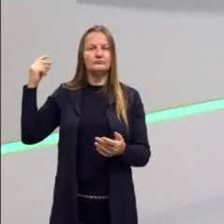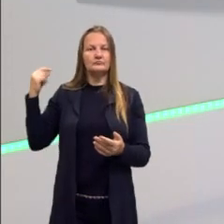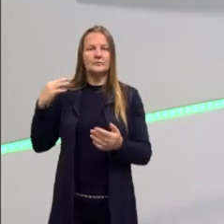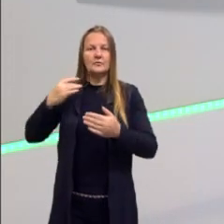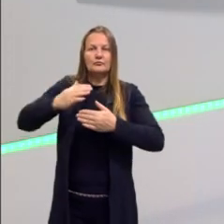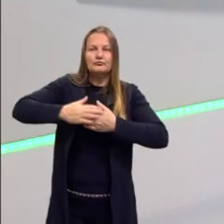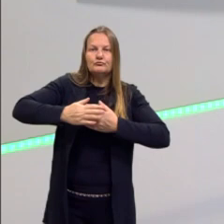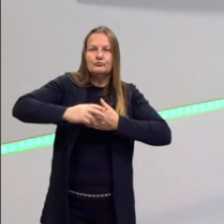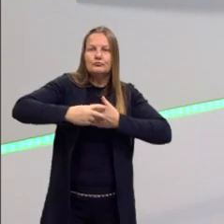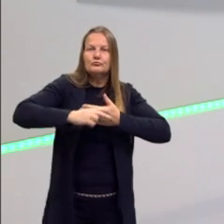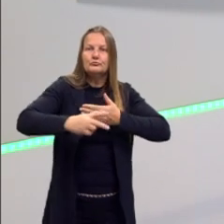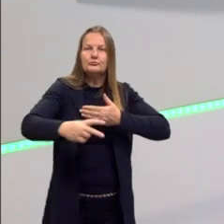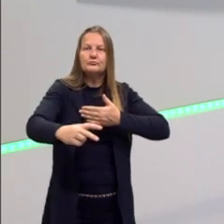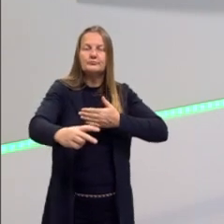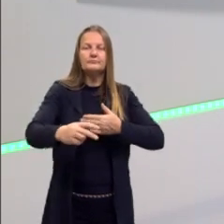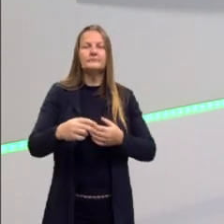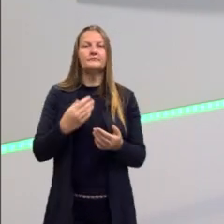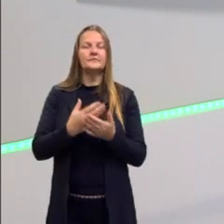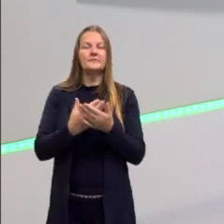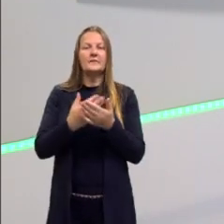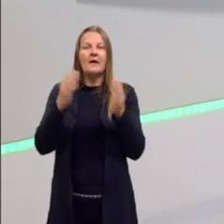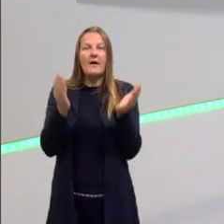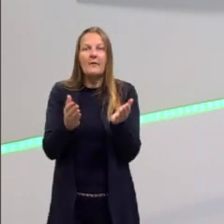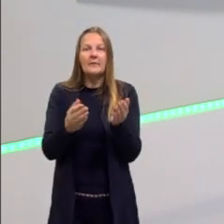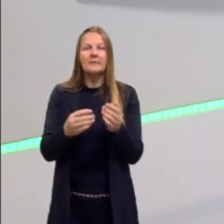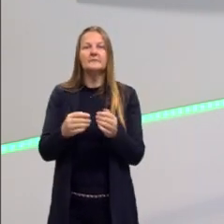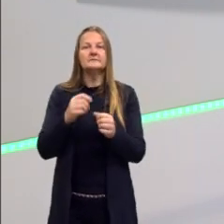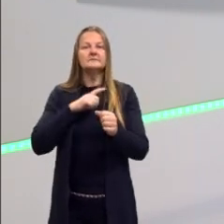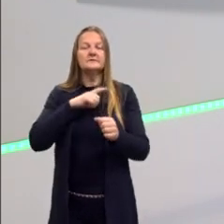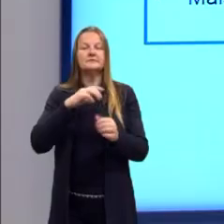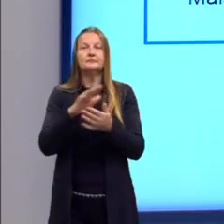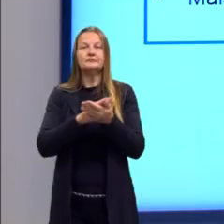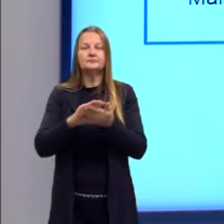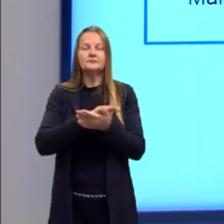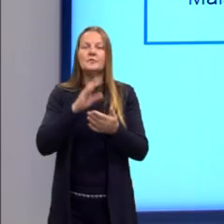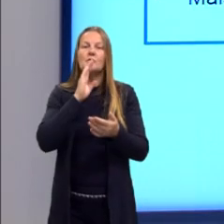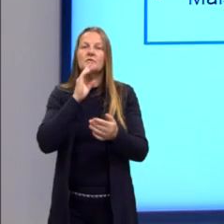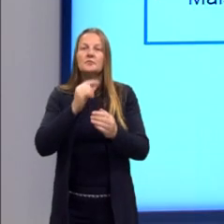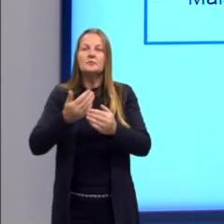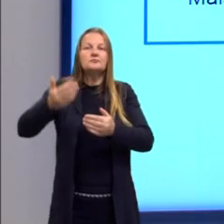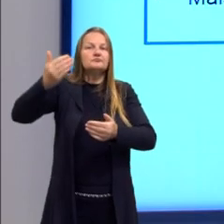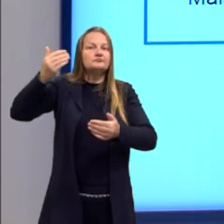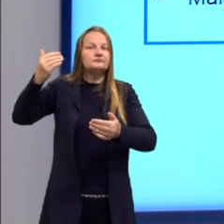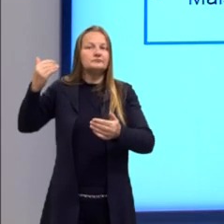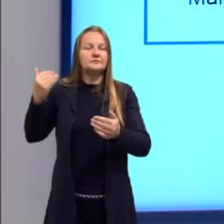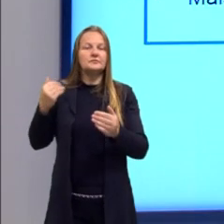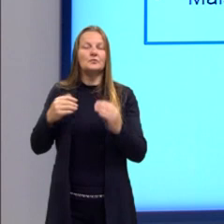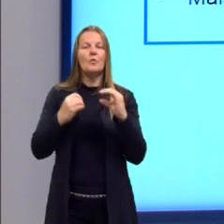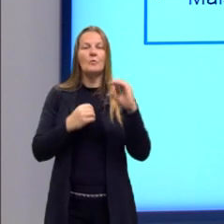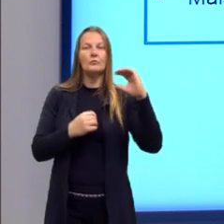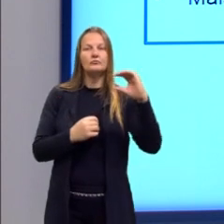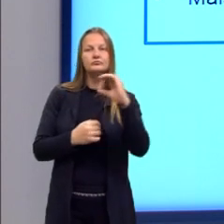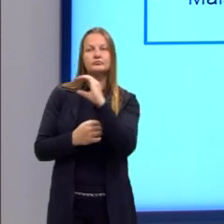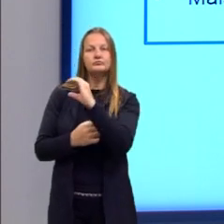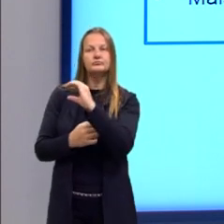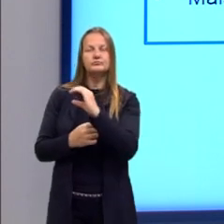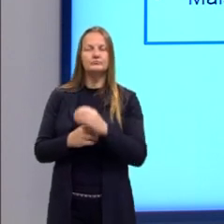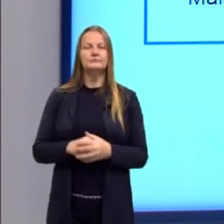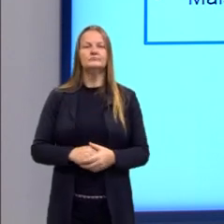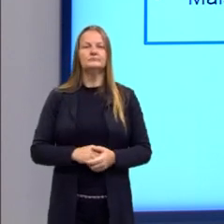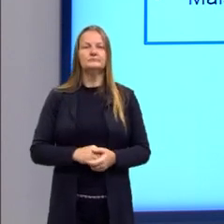sequenciais então não adianta eu estudar álcool seu sem eu ter conhecimento de cadeia carbônica tá